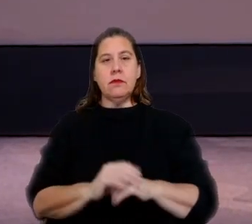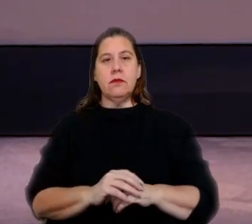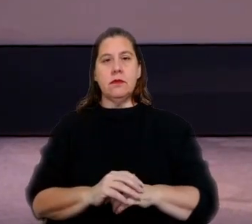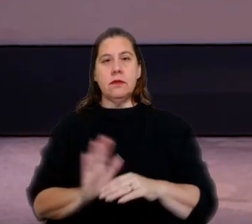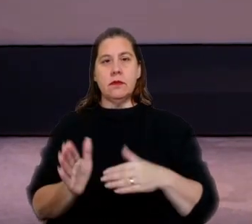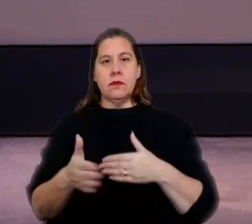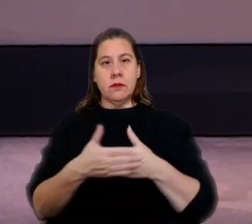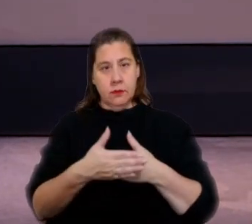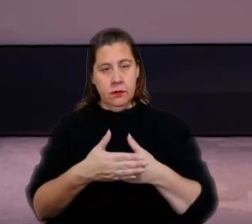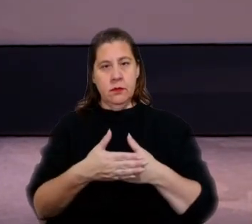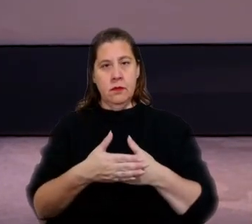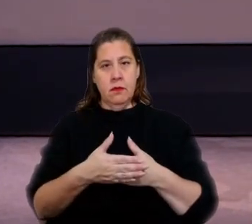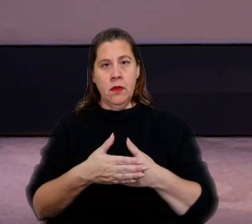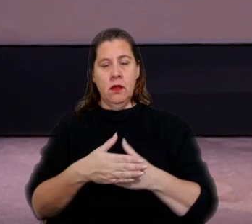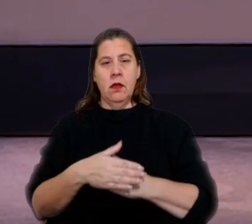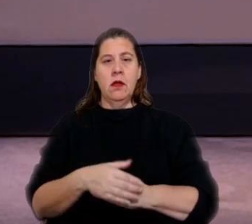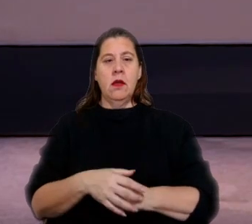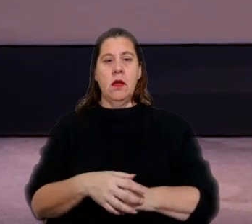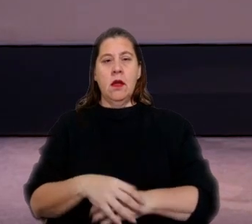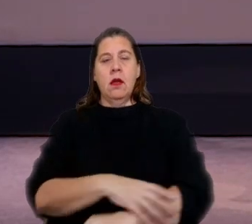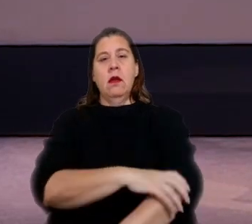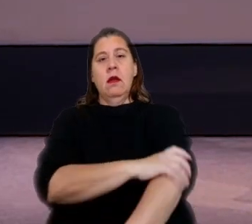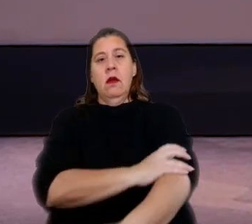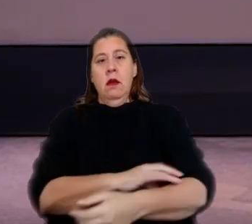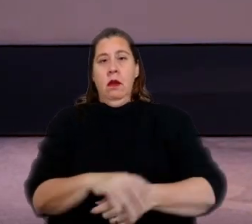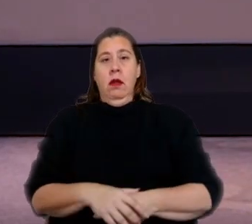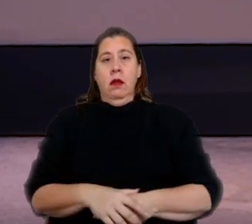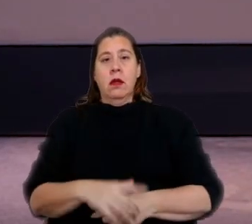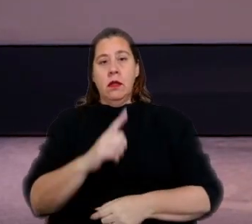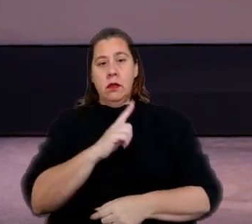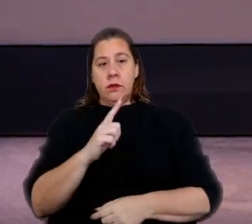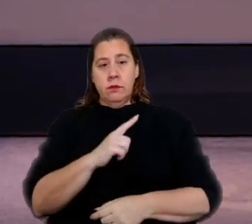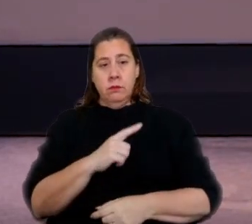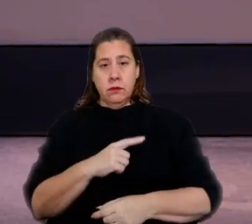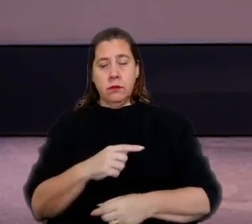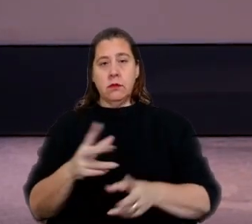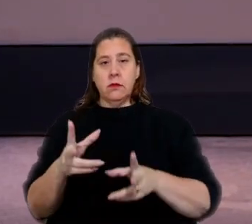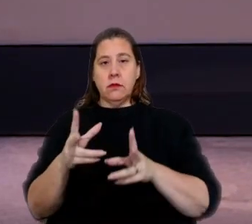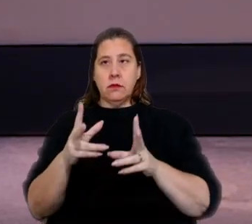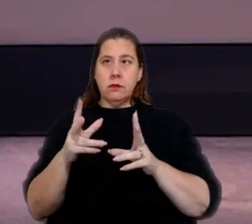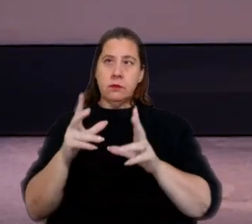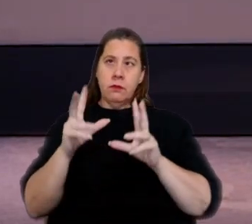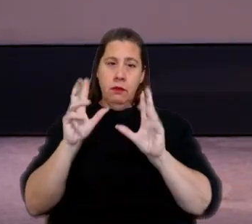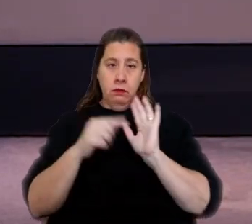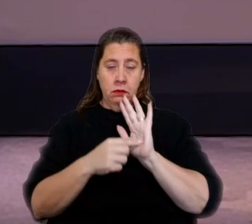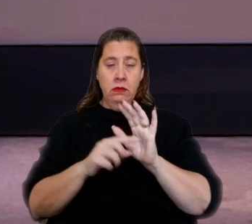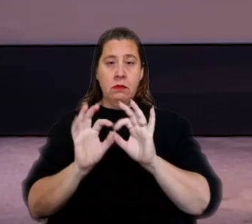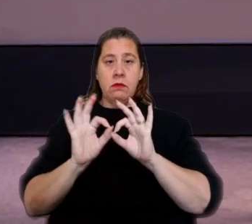o fechado, né, e o perto vão se contrapor ao longe,